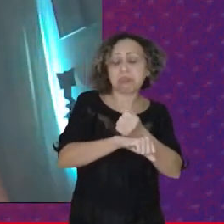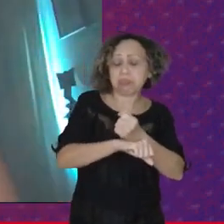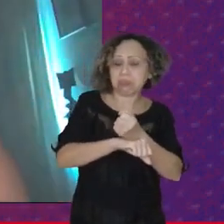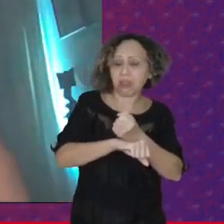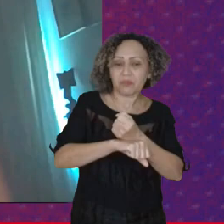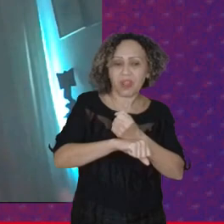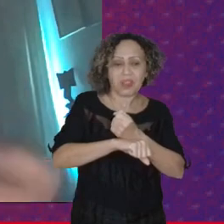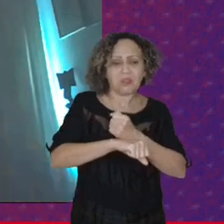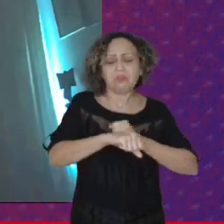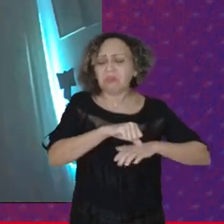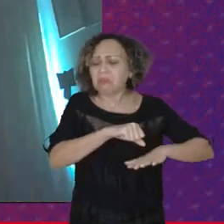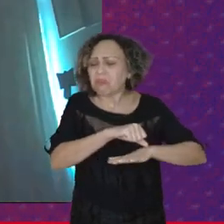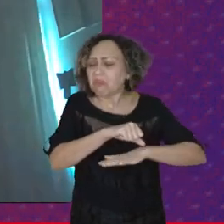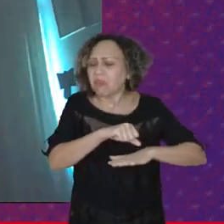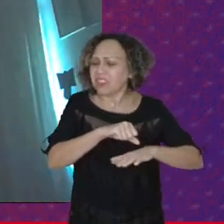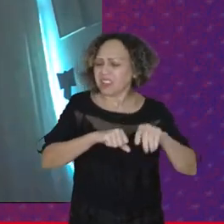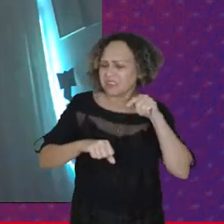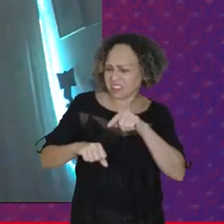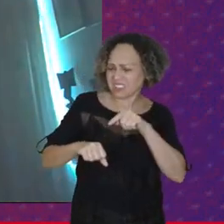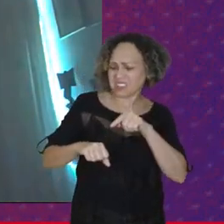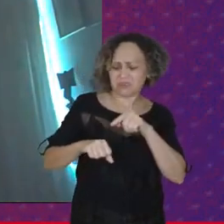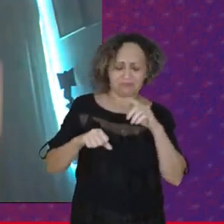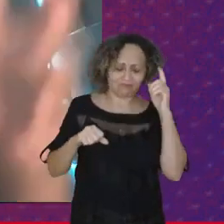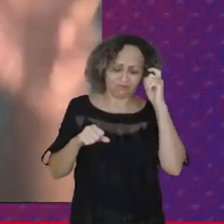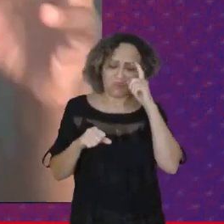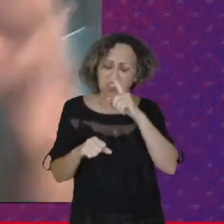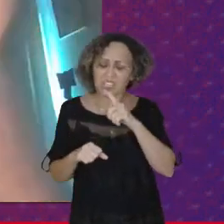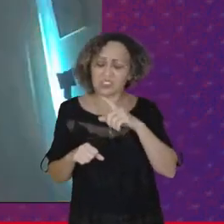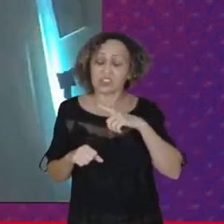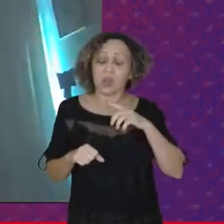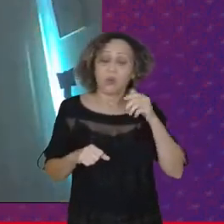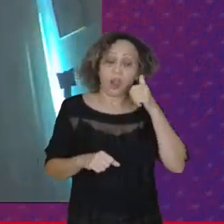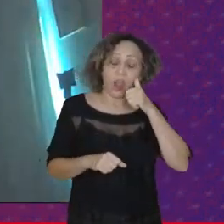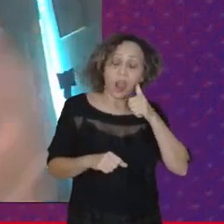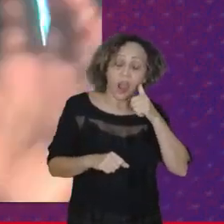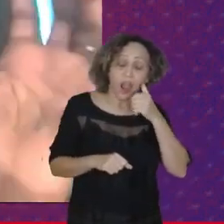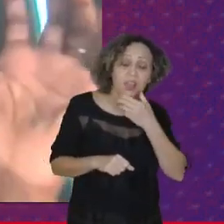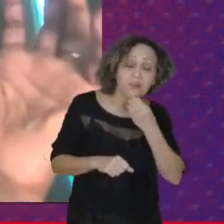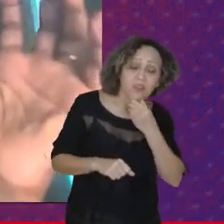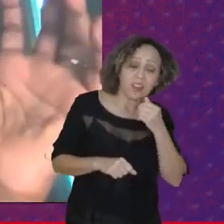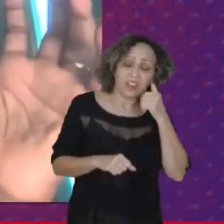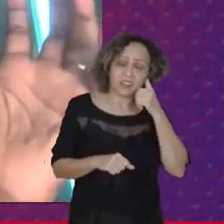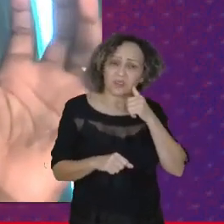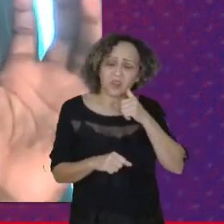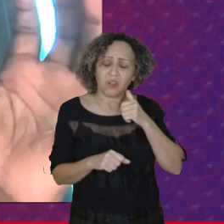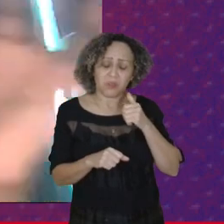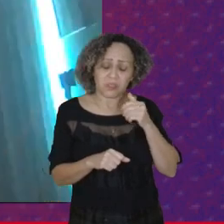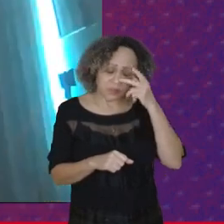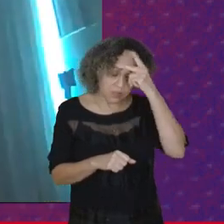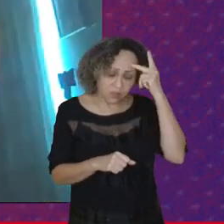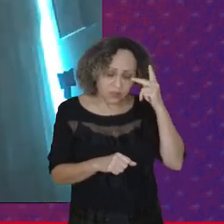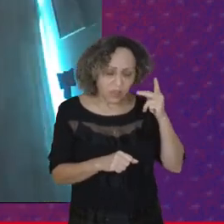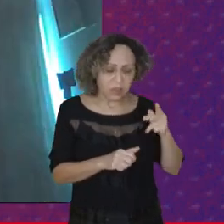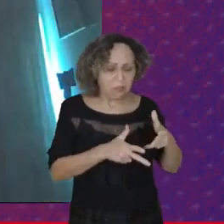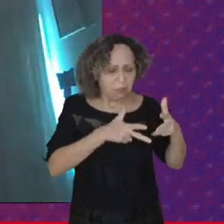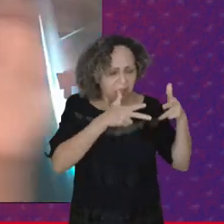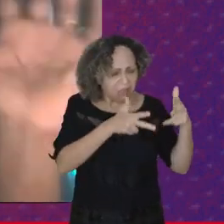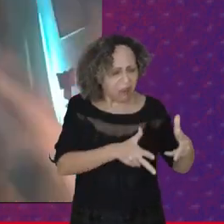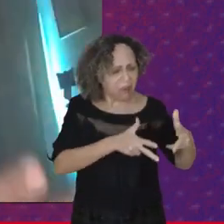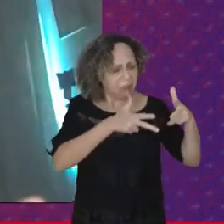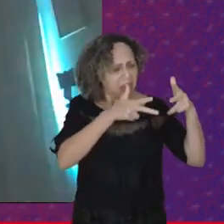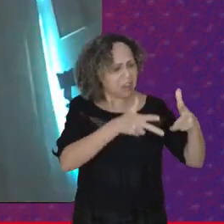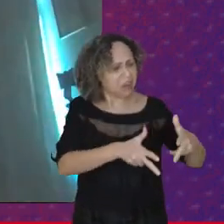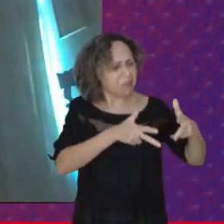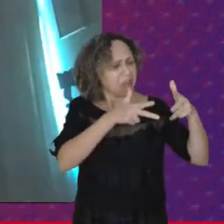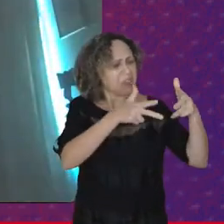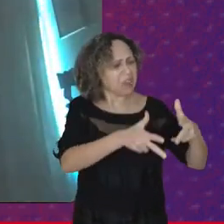continuar trabalhando, pegando ônibus cheio, trem cheio, metrô cheio. Ou seja, o vírus se